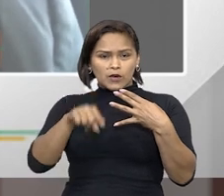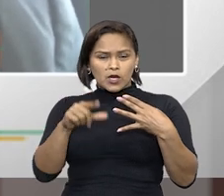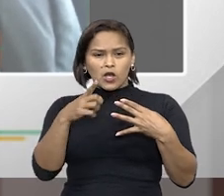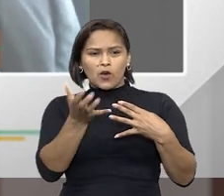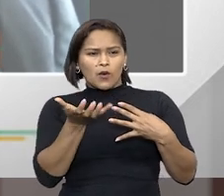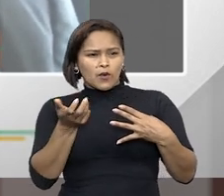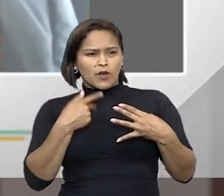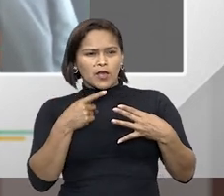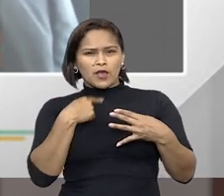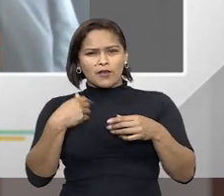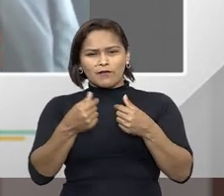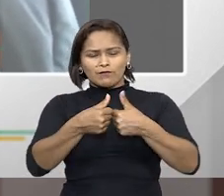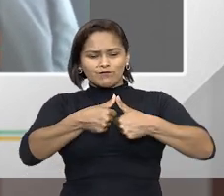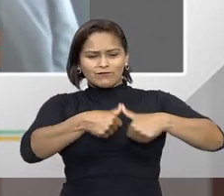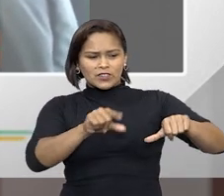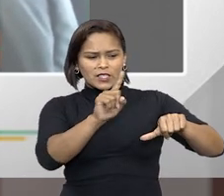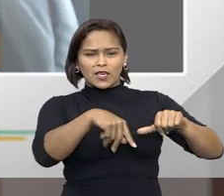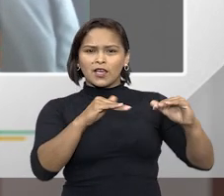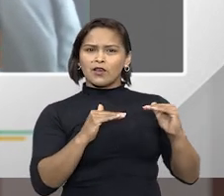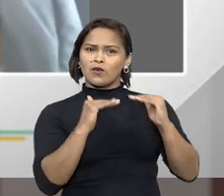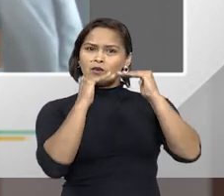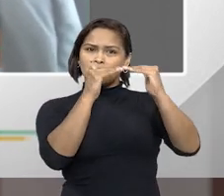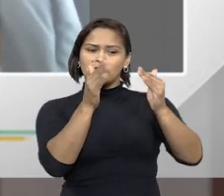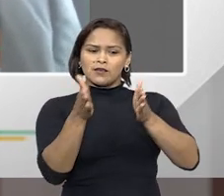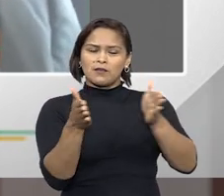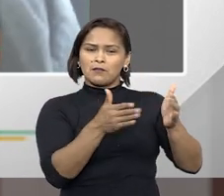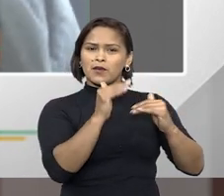parte da competência do Supremo